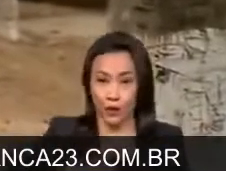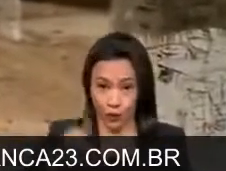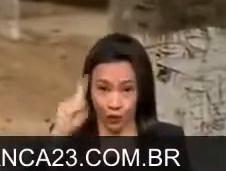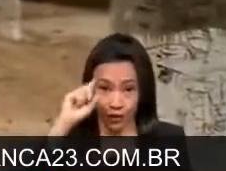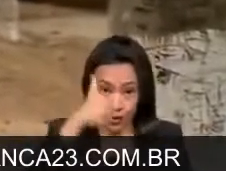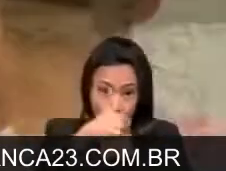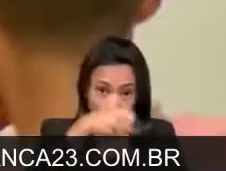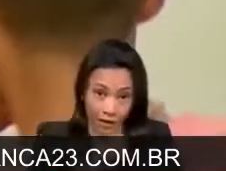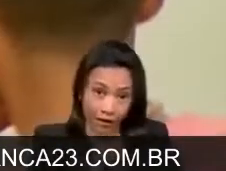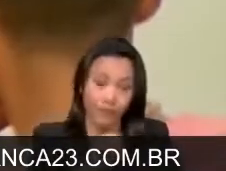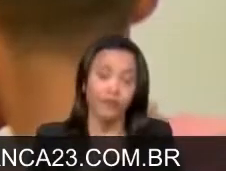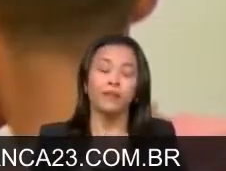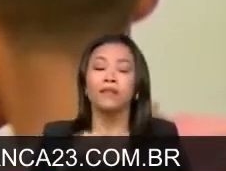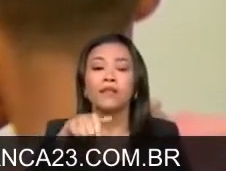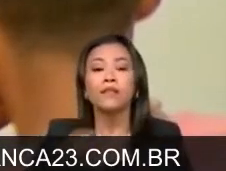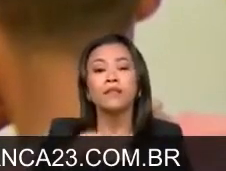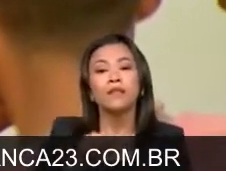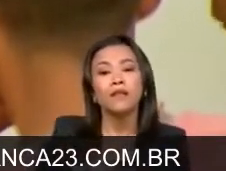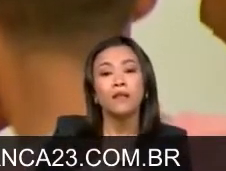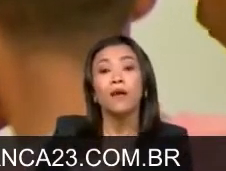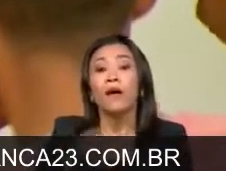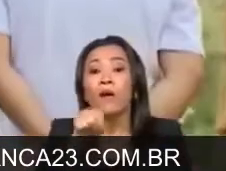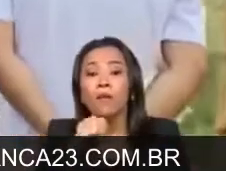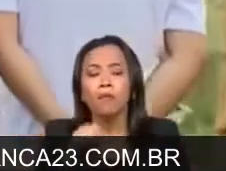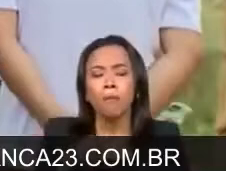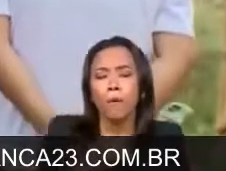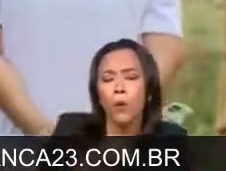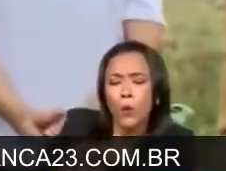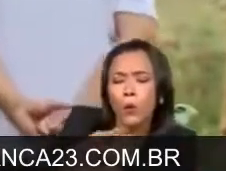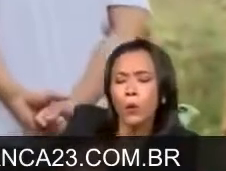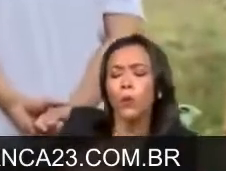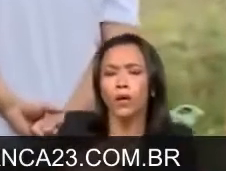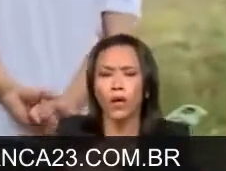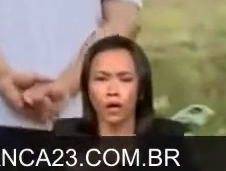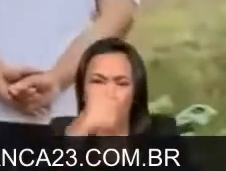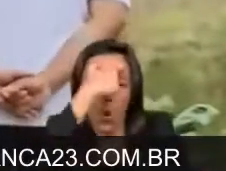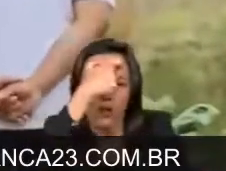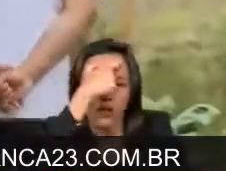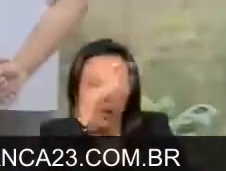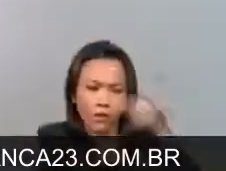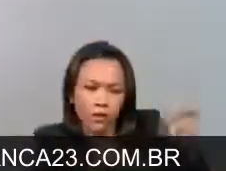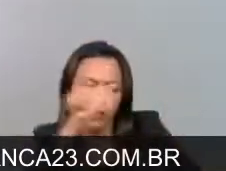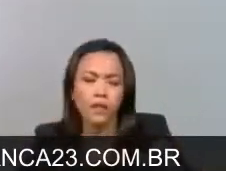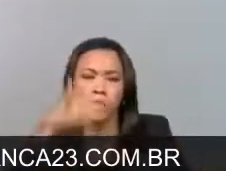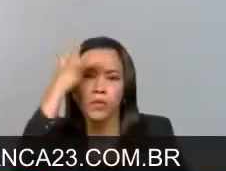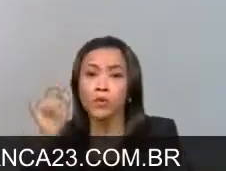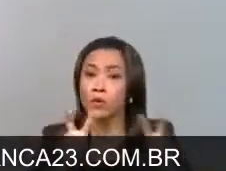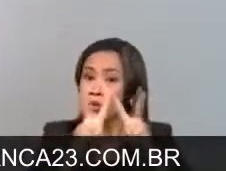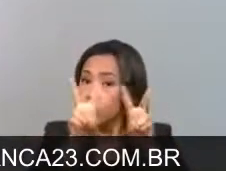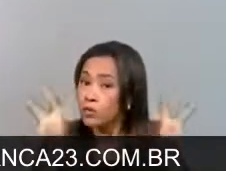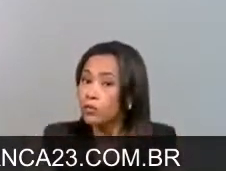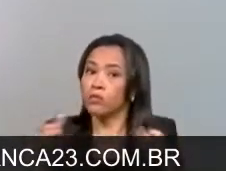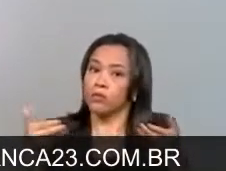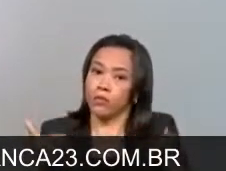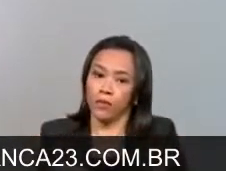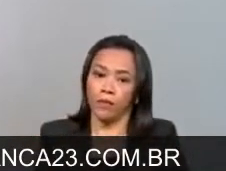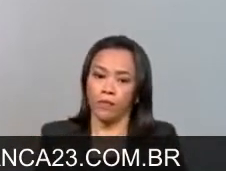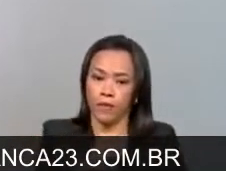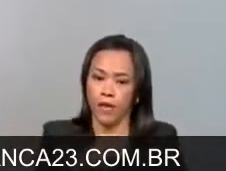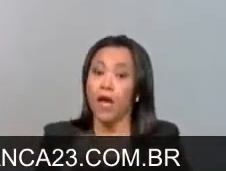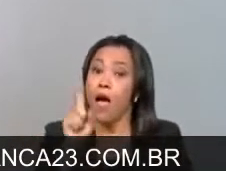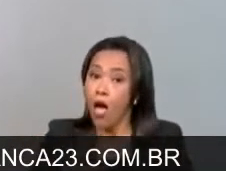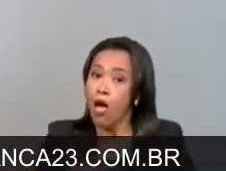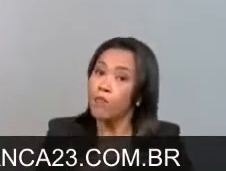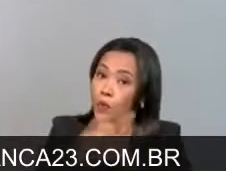10. Ações públicas e campanhas buscam conscientizar a população sobre o tema. A principal coisa a ser feita é buscar ajuda.